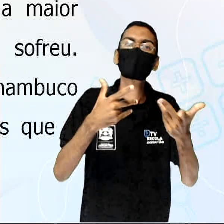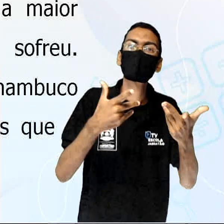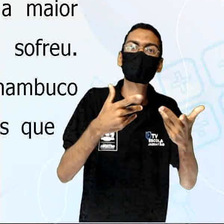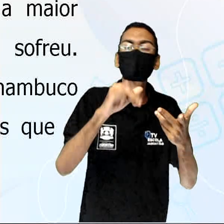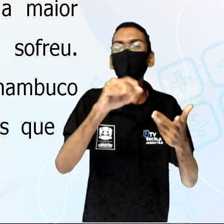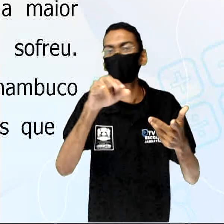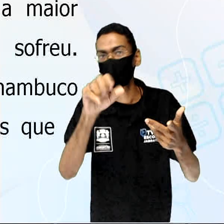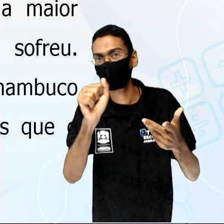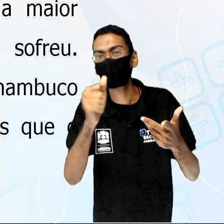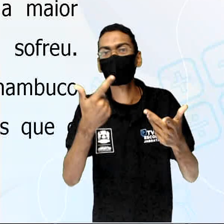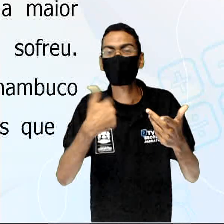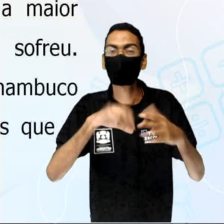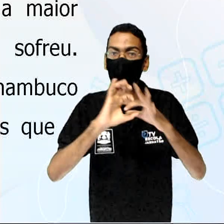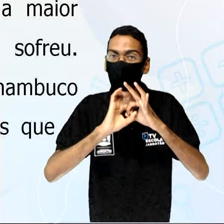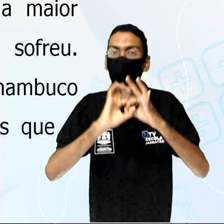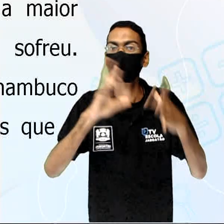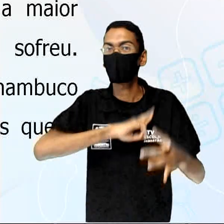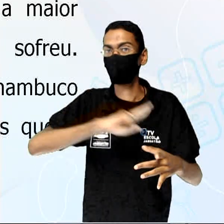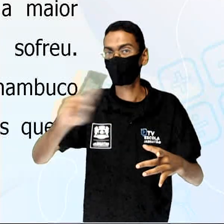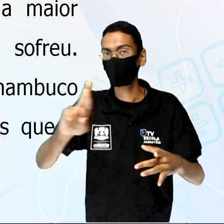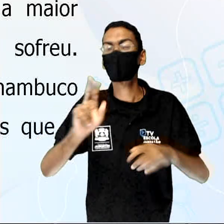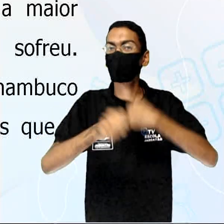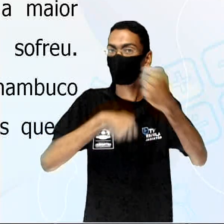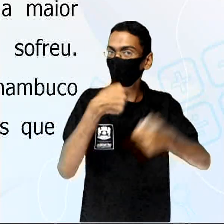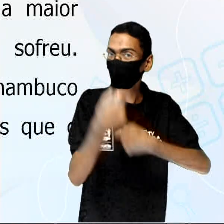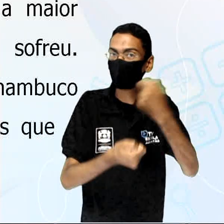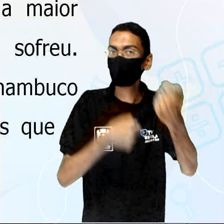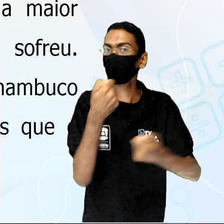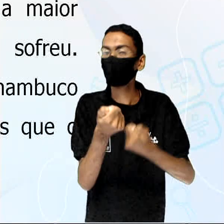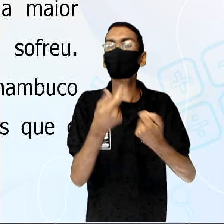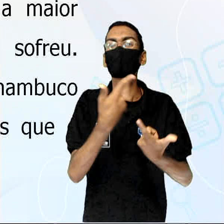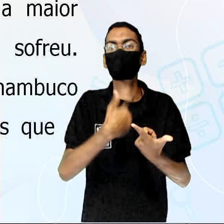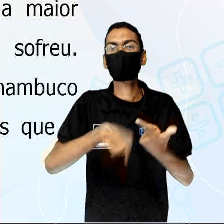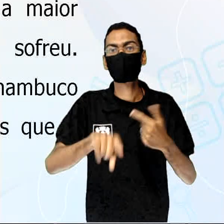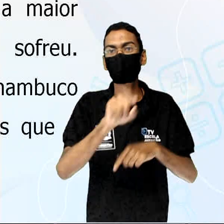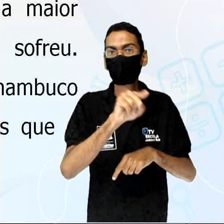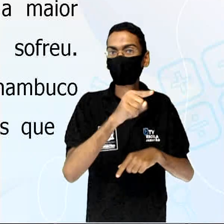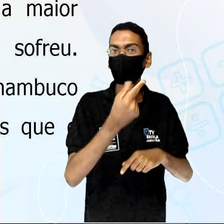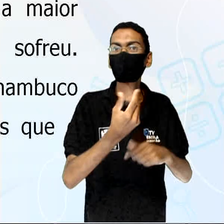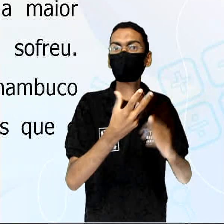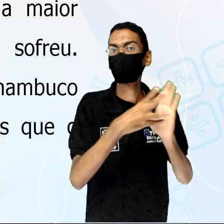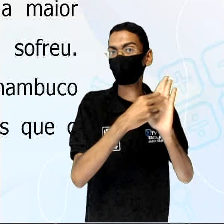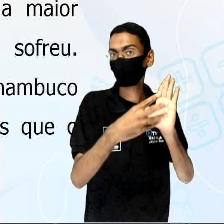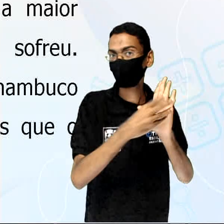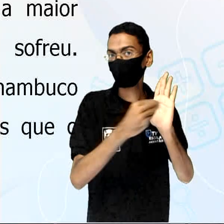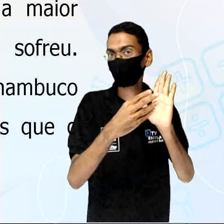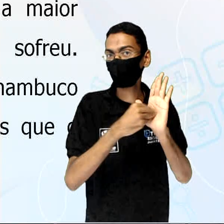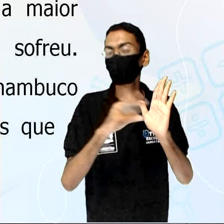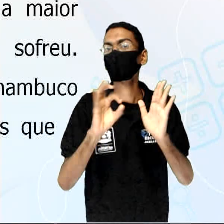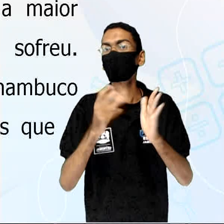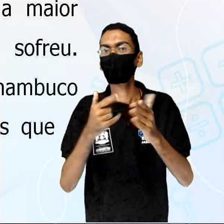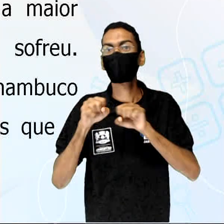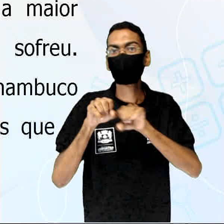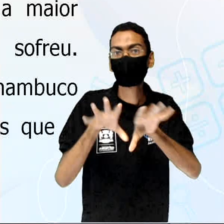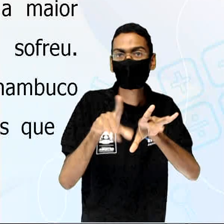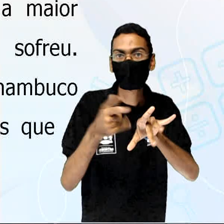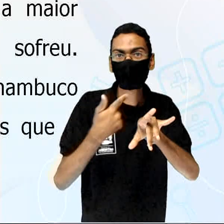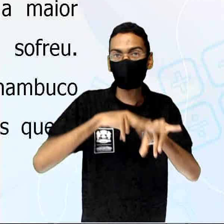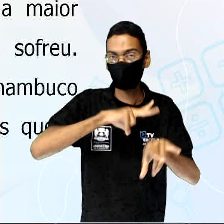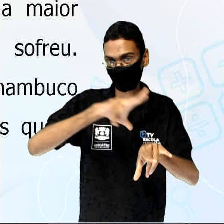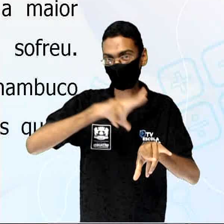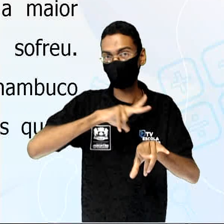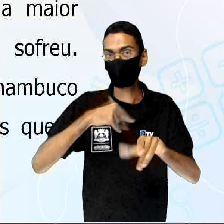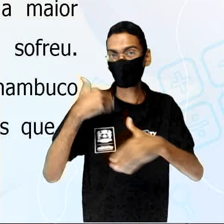religiosa e investimentos que o modelo colonial português não tinha permitido. Então, Pernambuco conheceu um desenvolvimento e